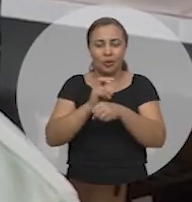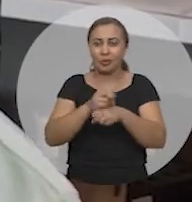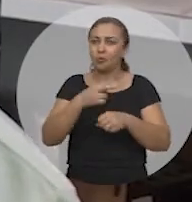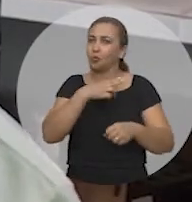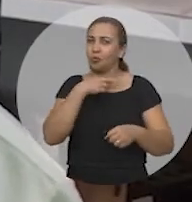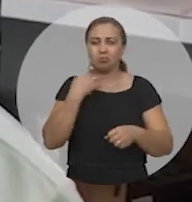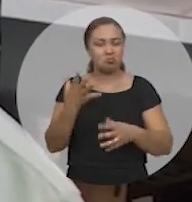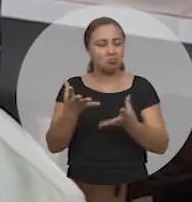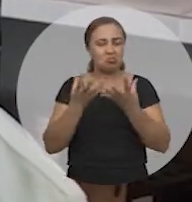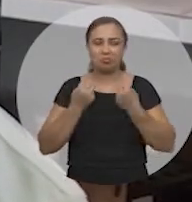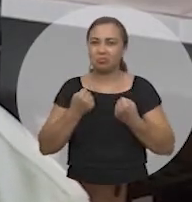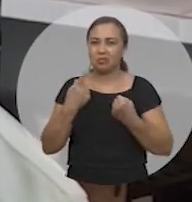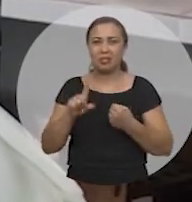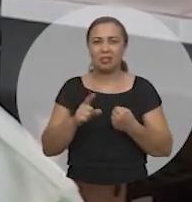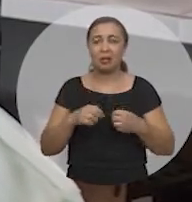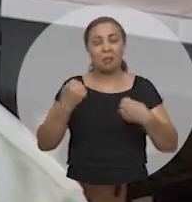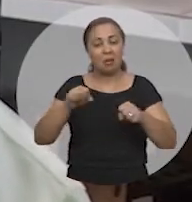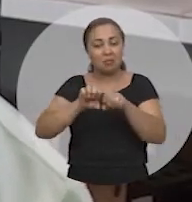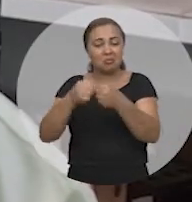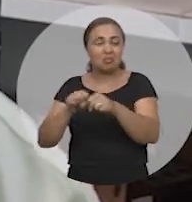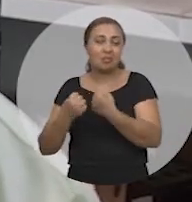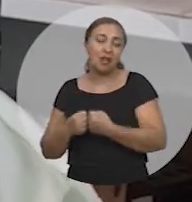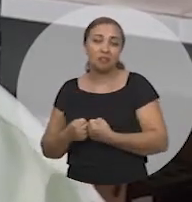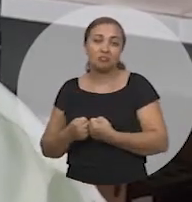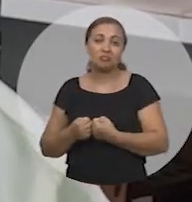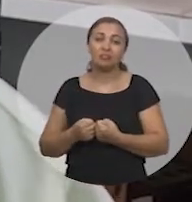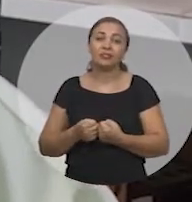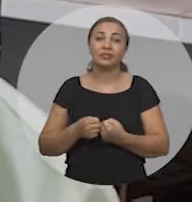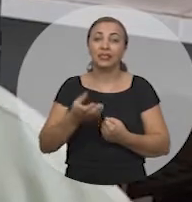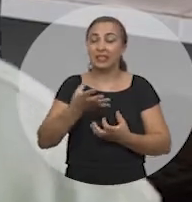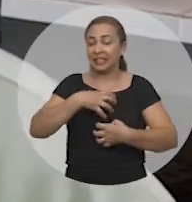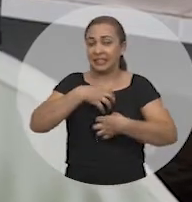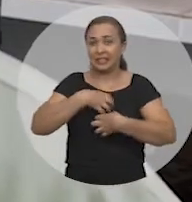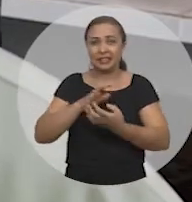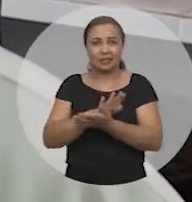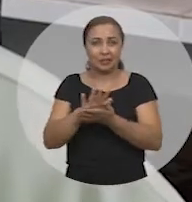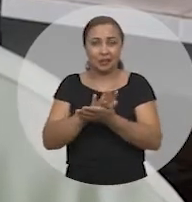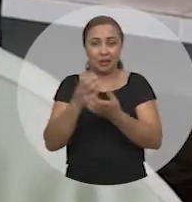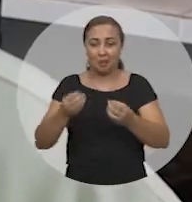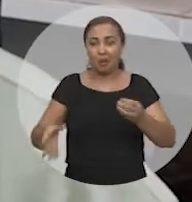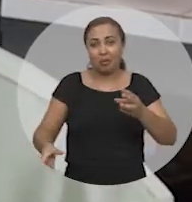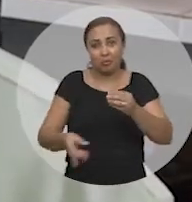pode quebrar a estrutura do antibiótico, certo? Ela pode agregar